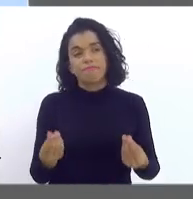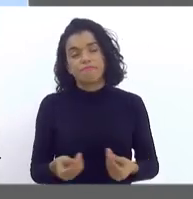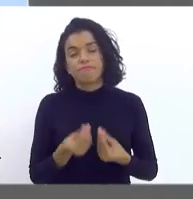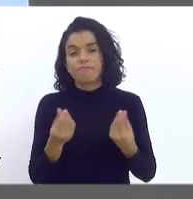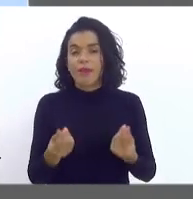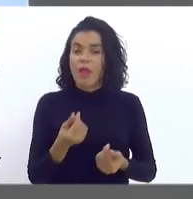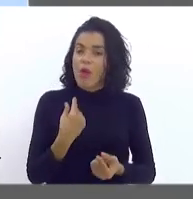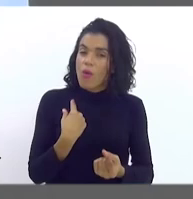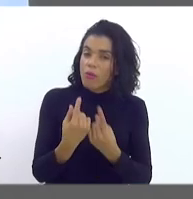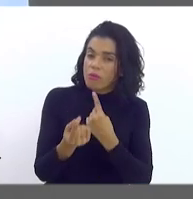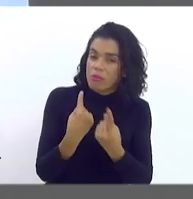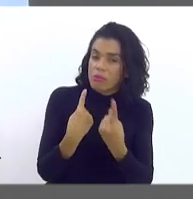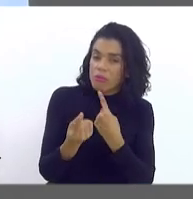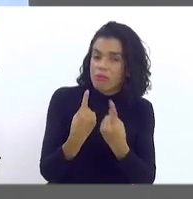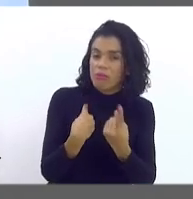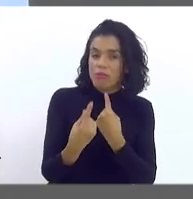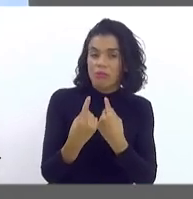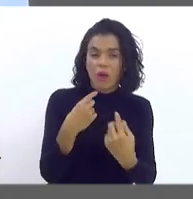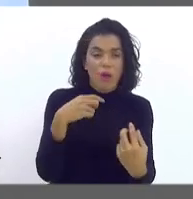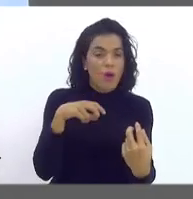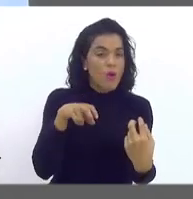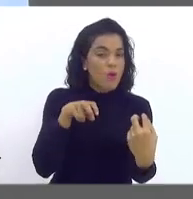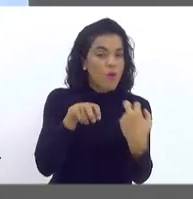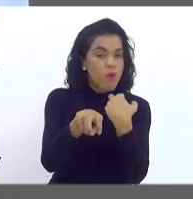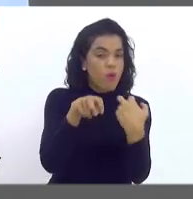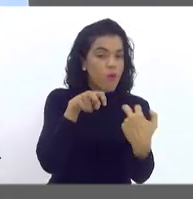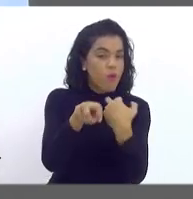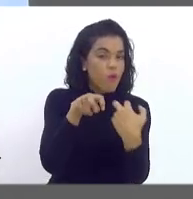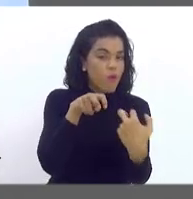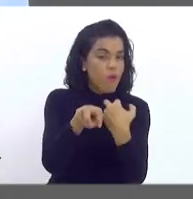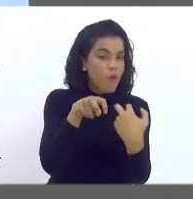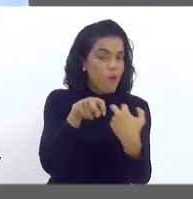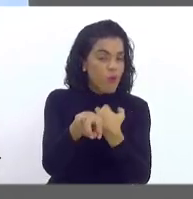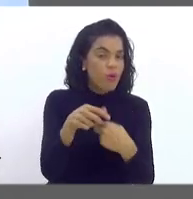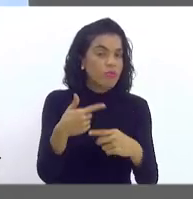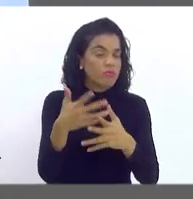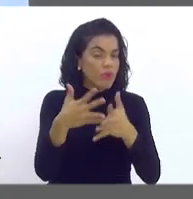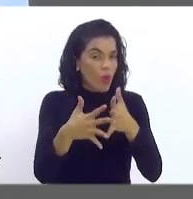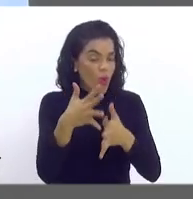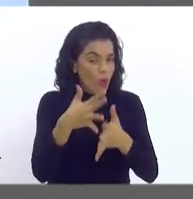é uma entrada de alta relevância e complexa